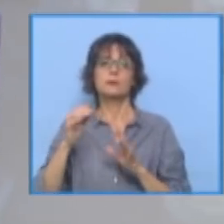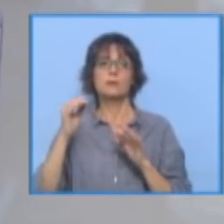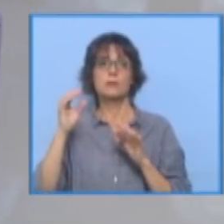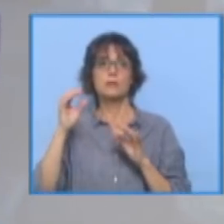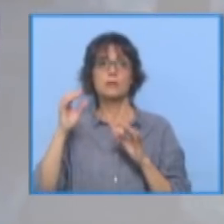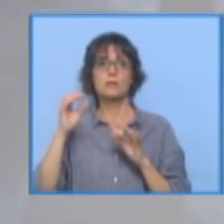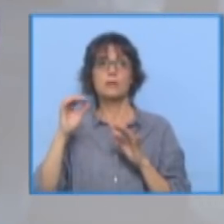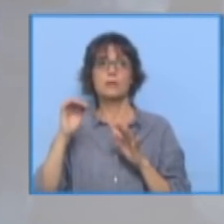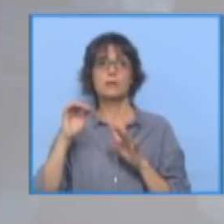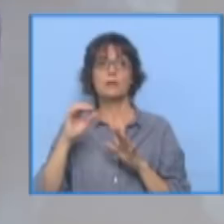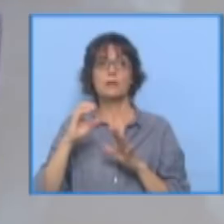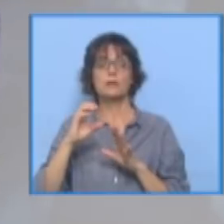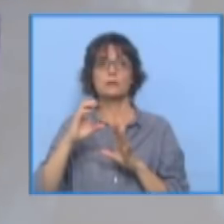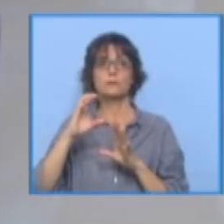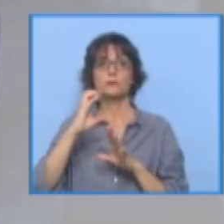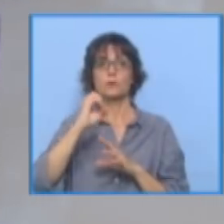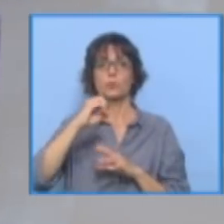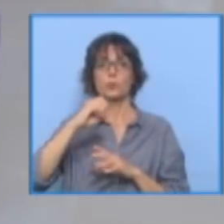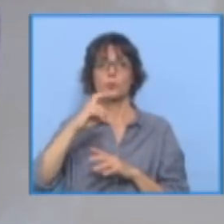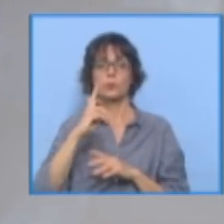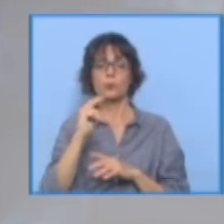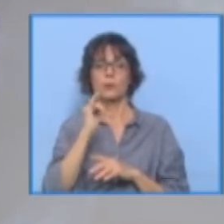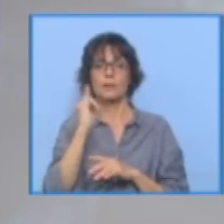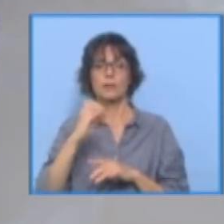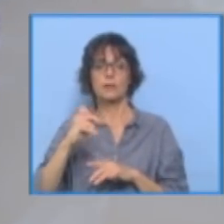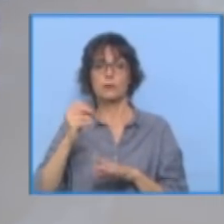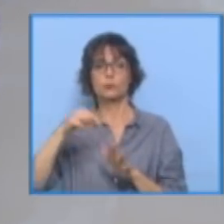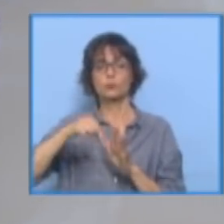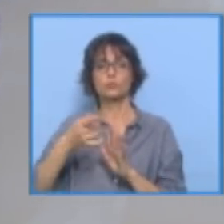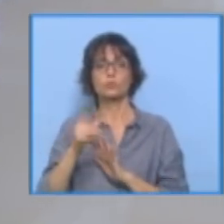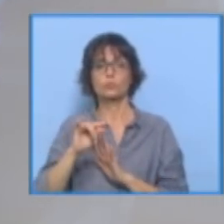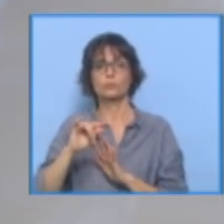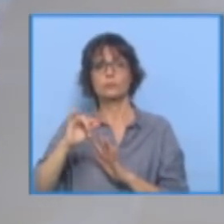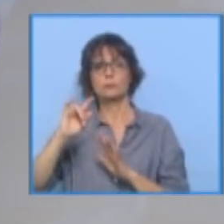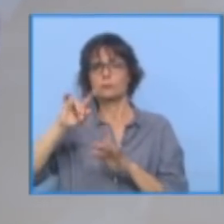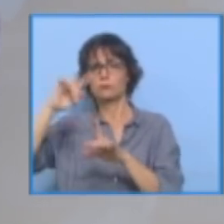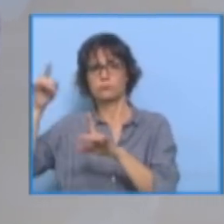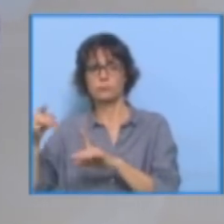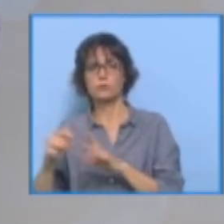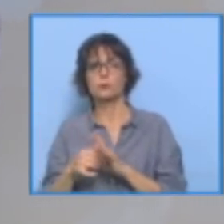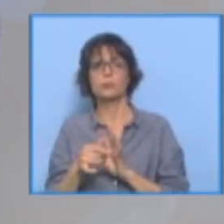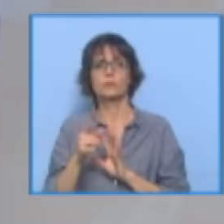até reggaeton elas têm. Também incluíram nestes últimos espetáculos